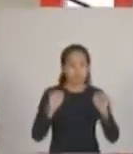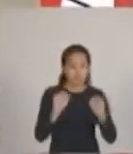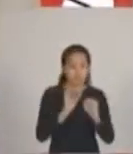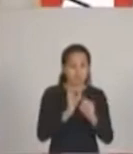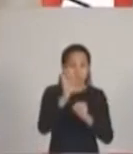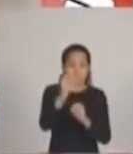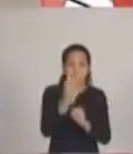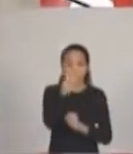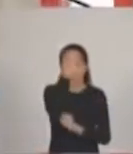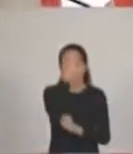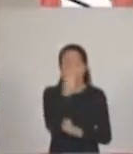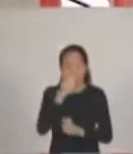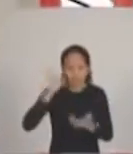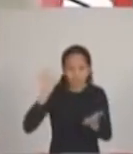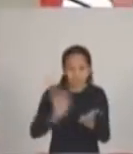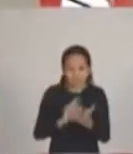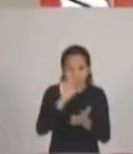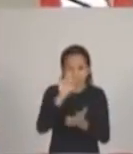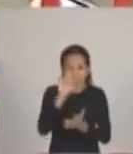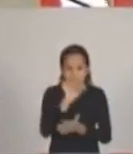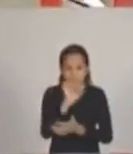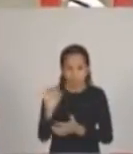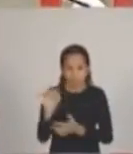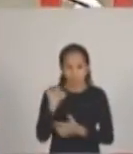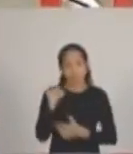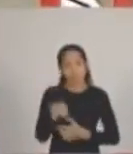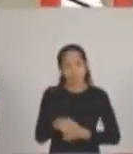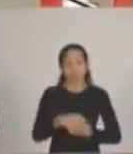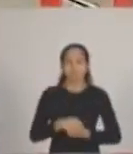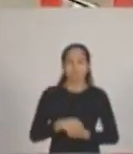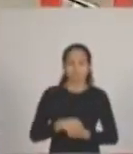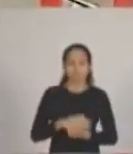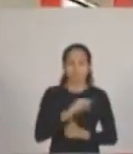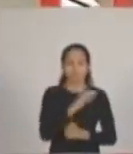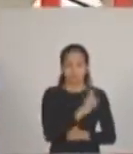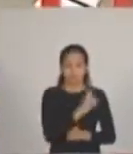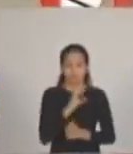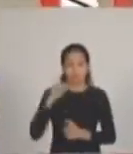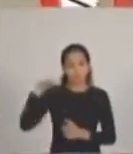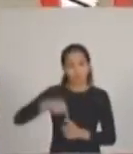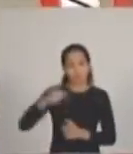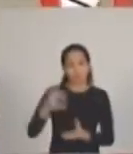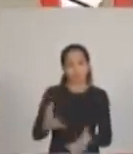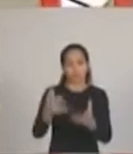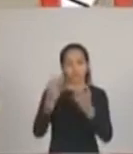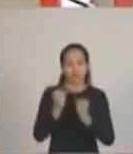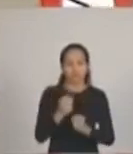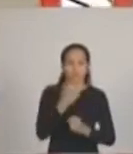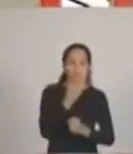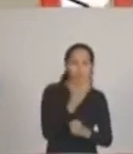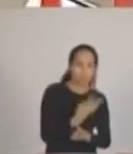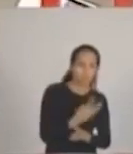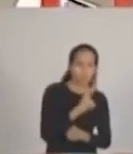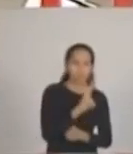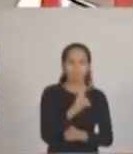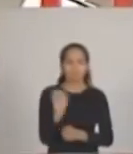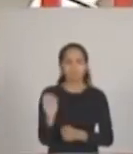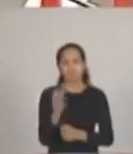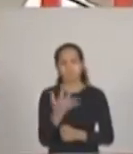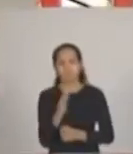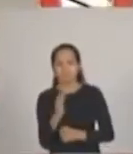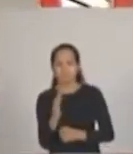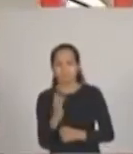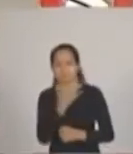momento e a Polícia Civil recebe anualmente 3.500 a 3.700 pessoas